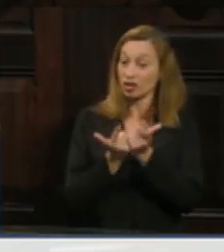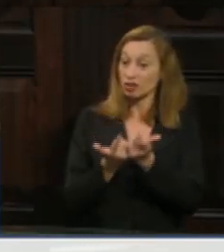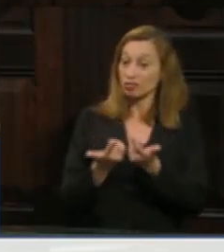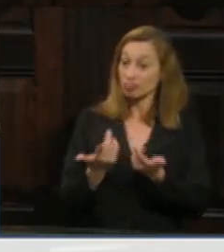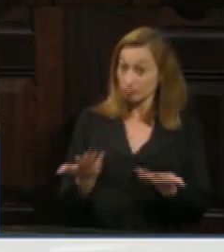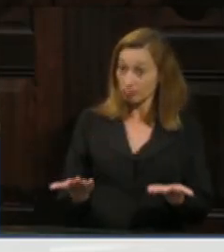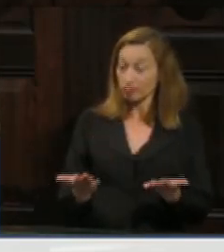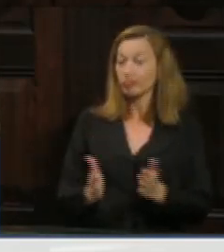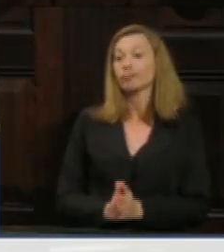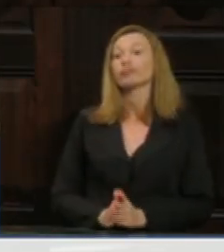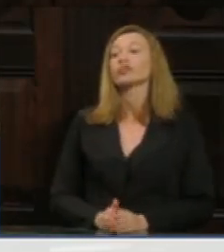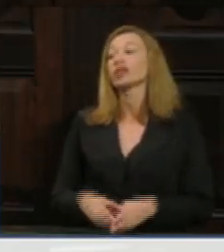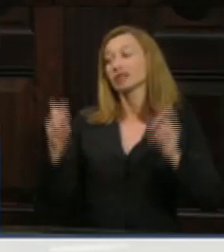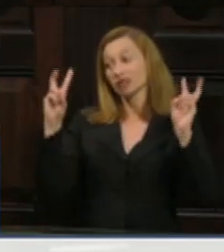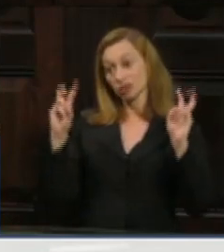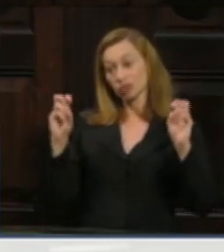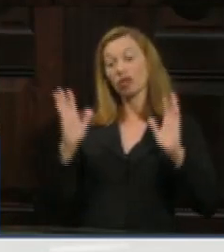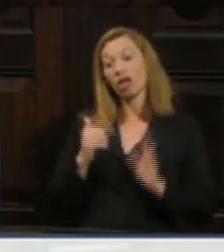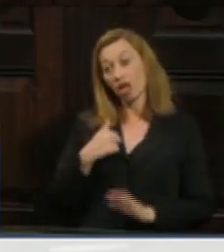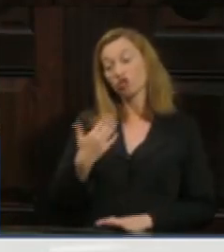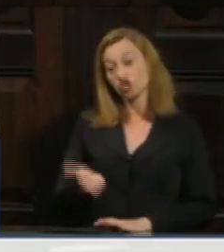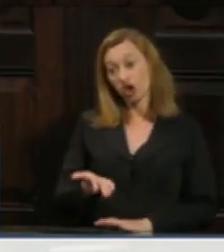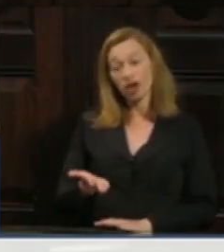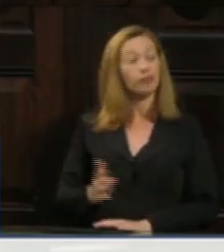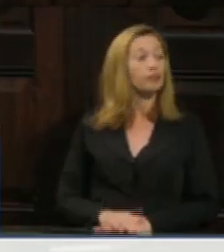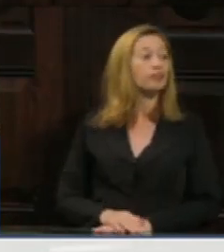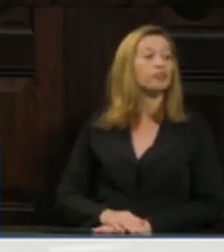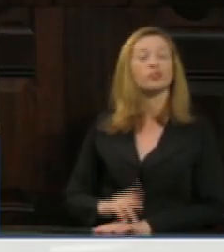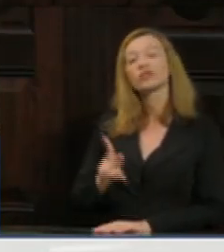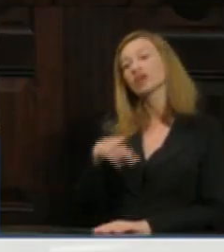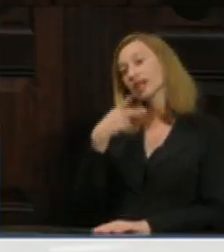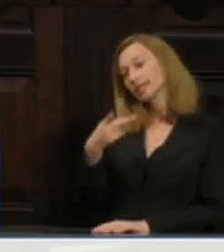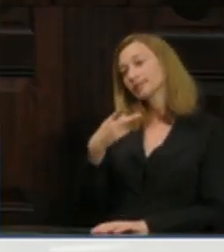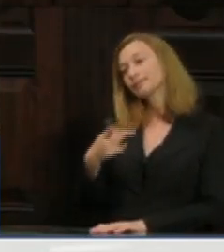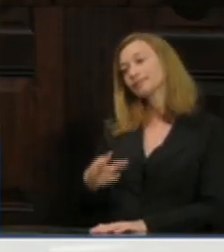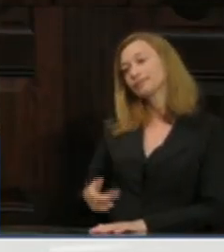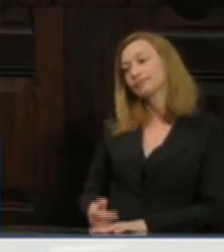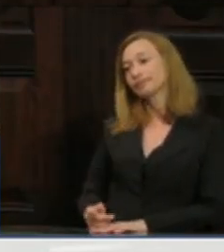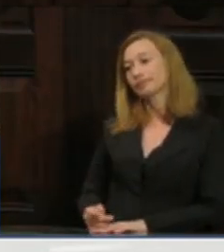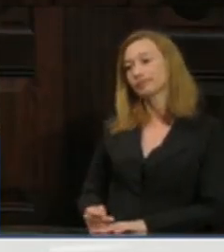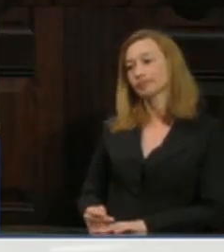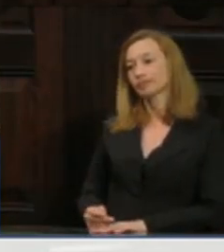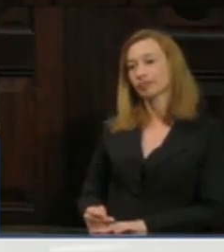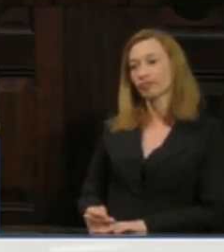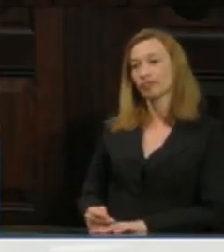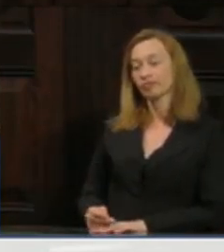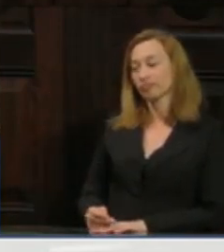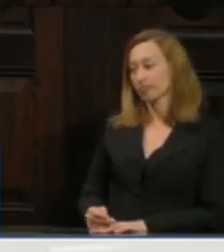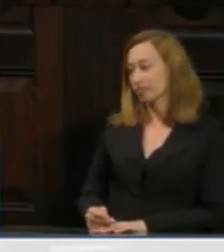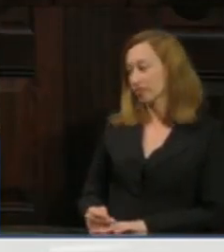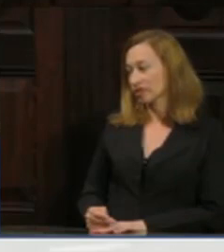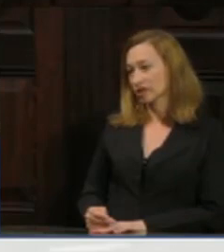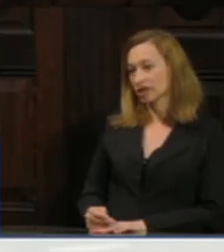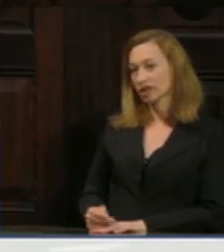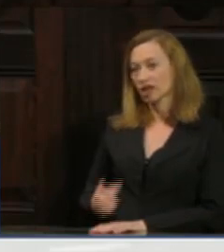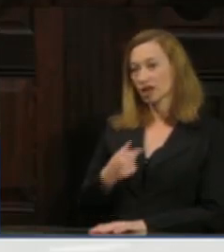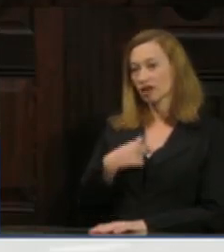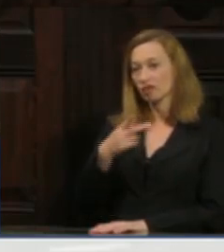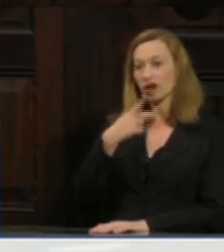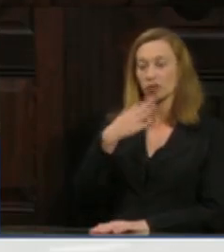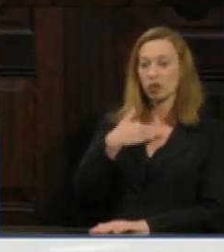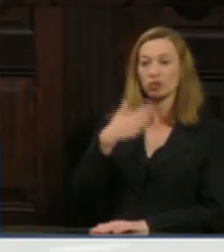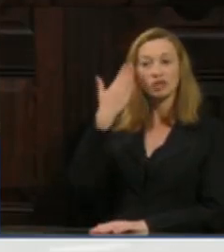reiterando aqui o meu entendimento em relação à imunidade parlamentar,